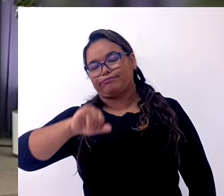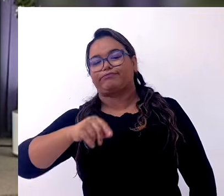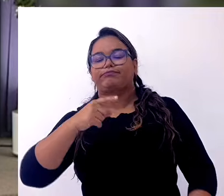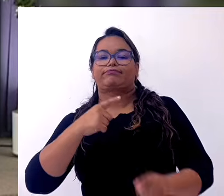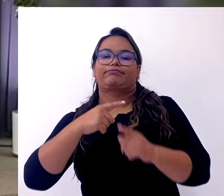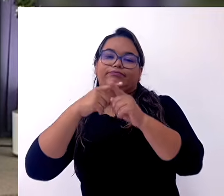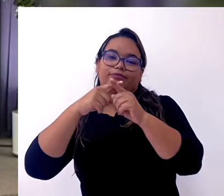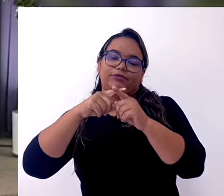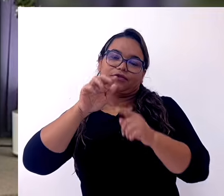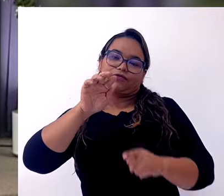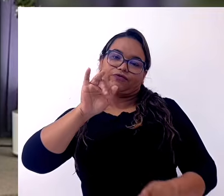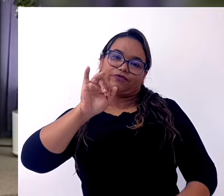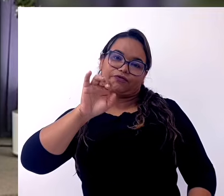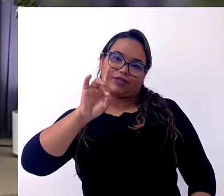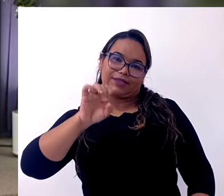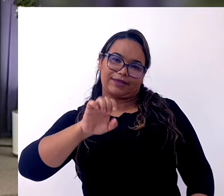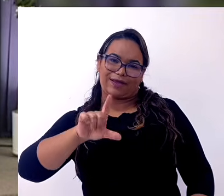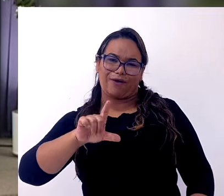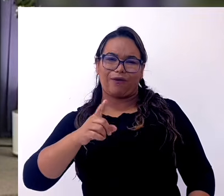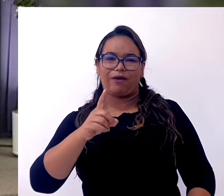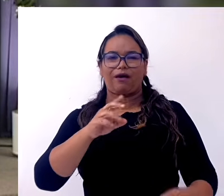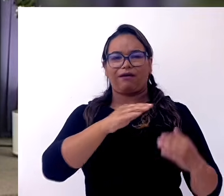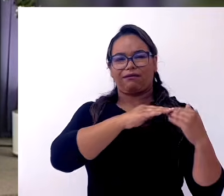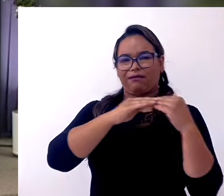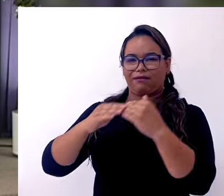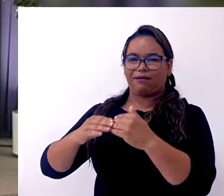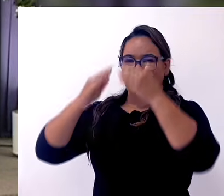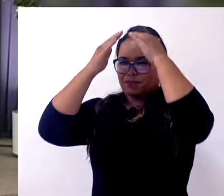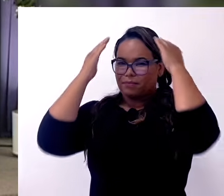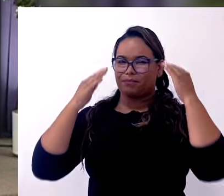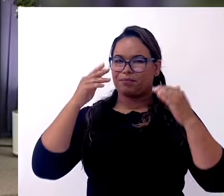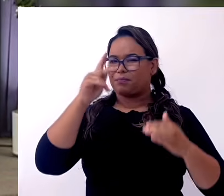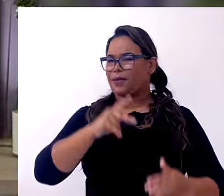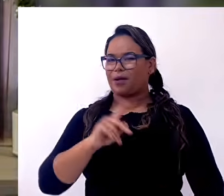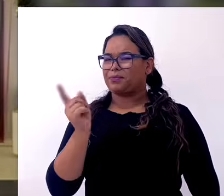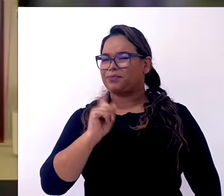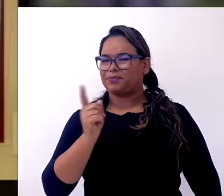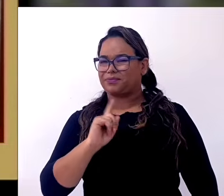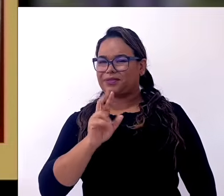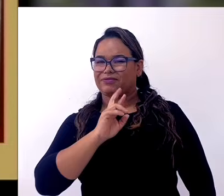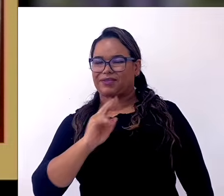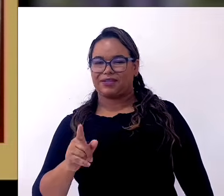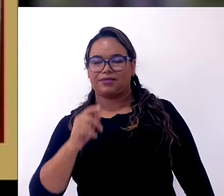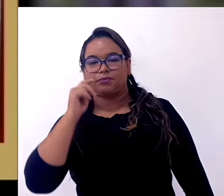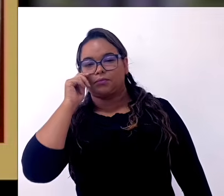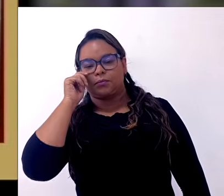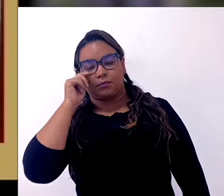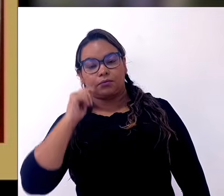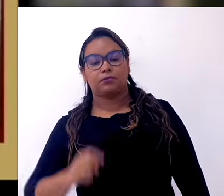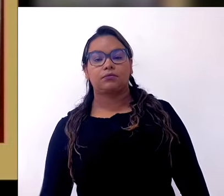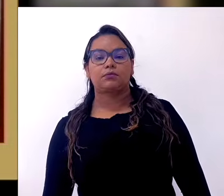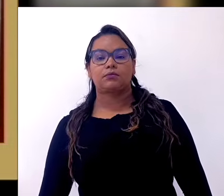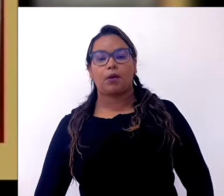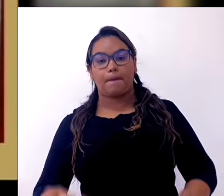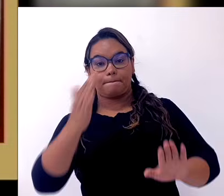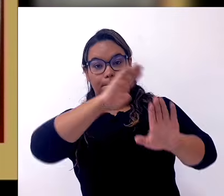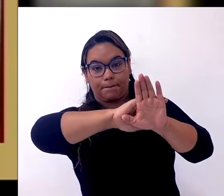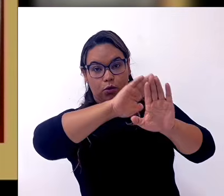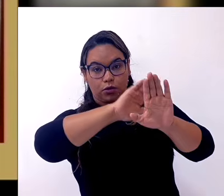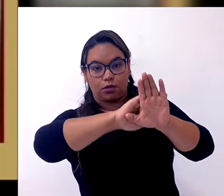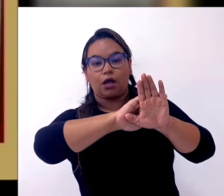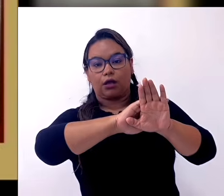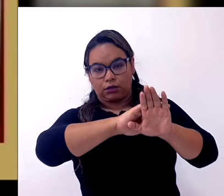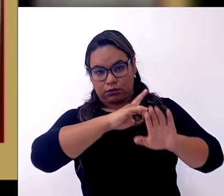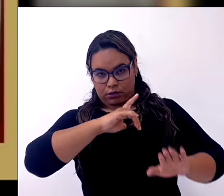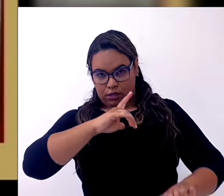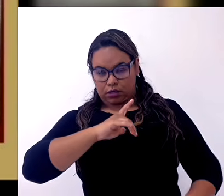Um jesuíta estava por trás dos bastidores. Estavam jogando o jogo da tese e antítese. Quando